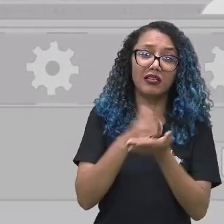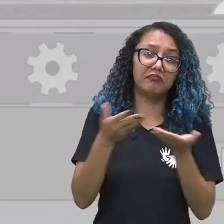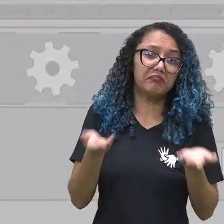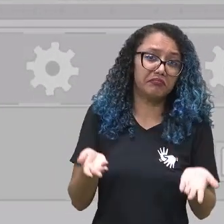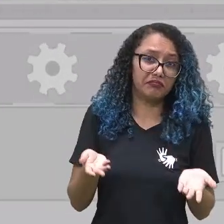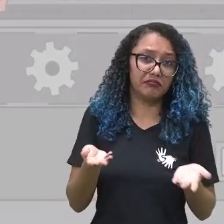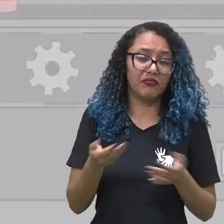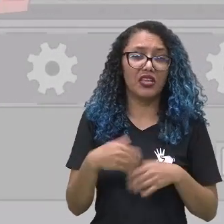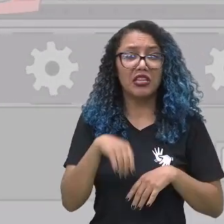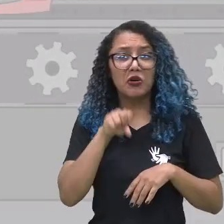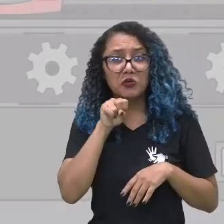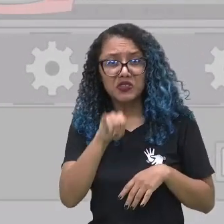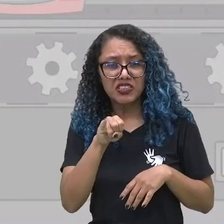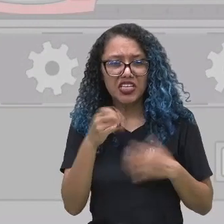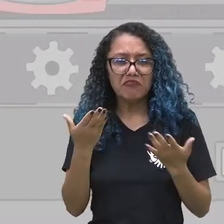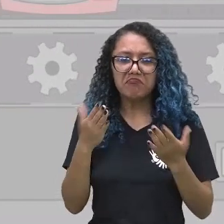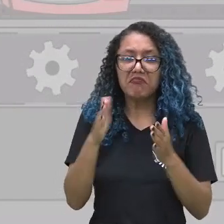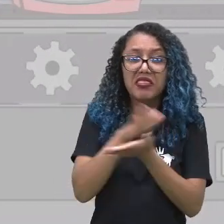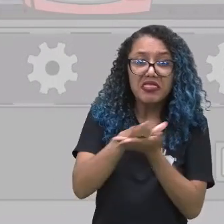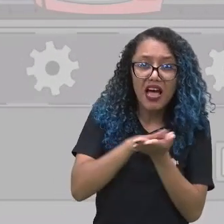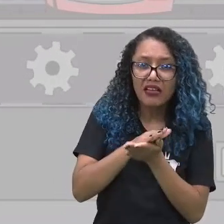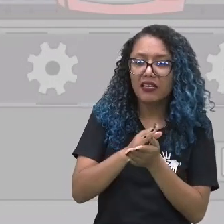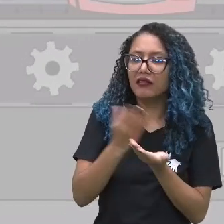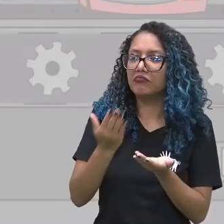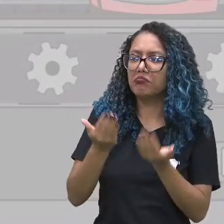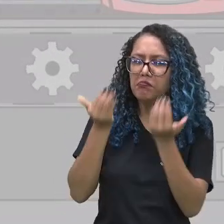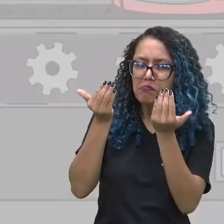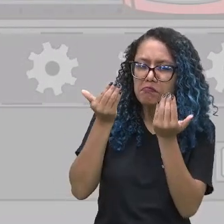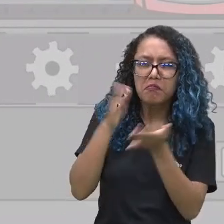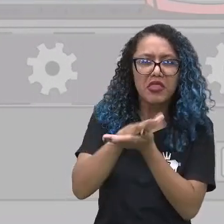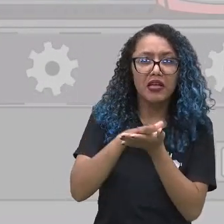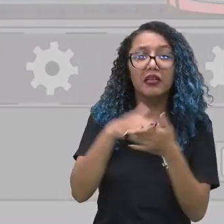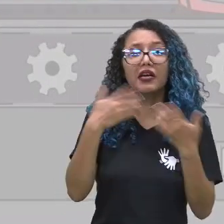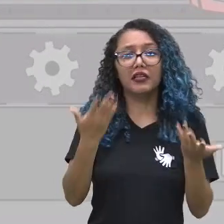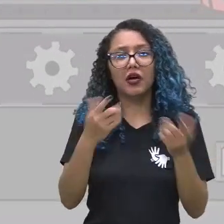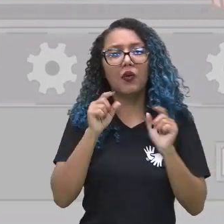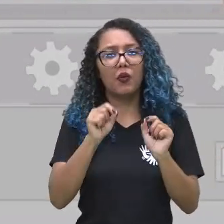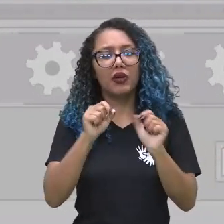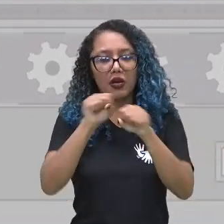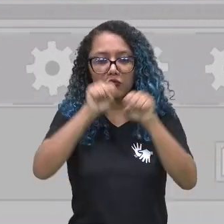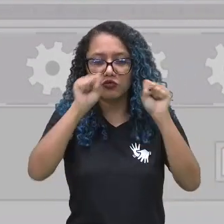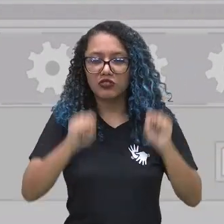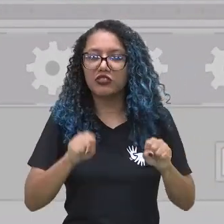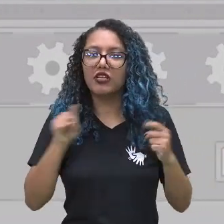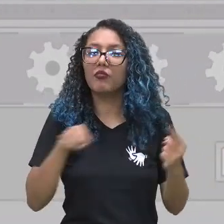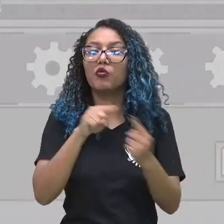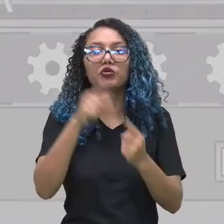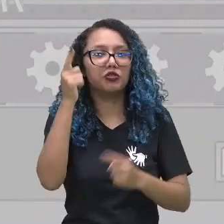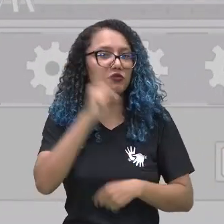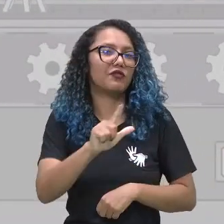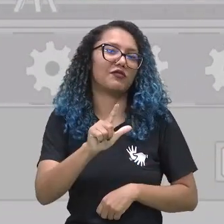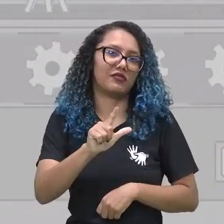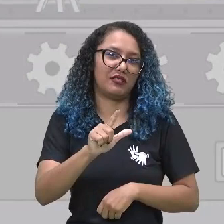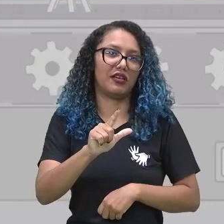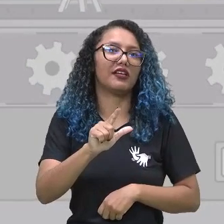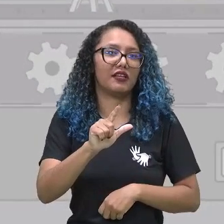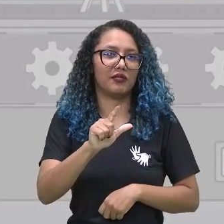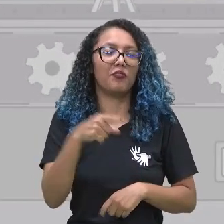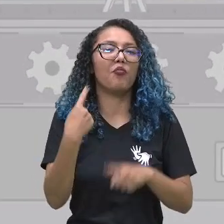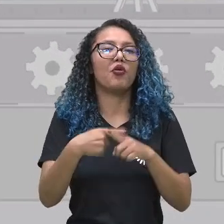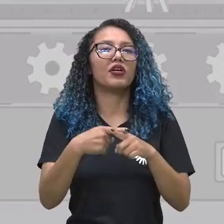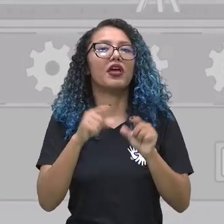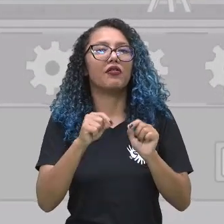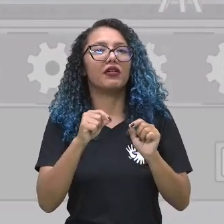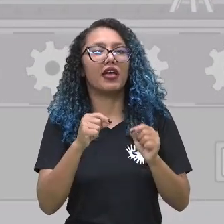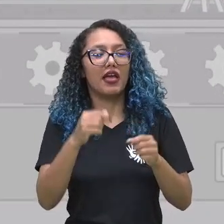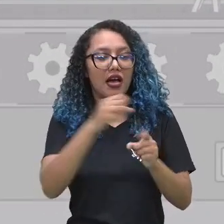a indústria cultural, o sistema está mantendo o seu papel, está fazendo o seu papel, está conseguindo manter